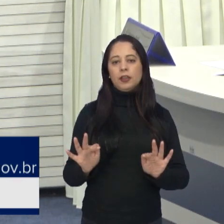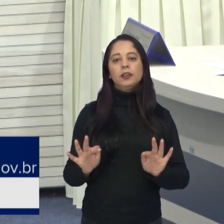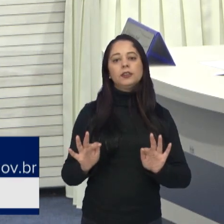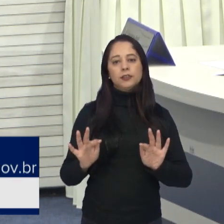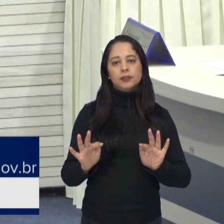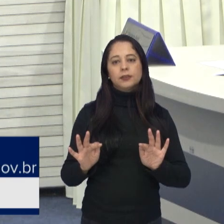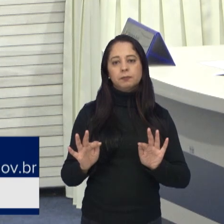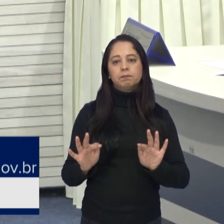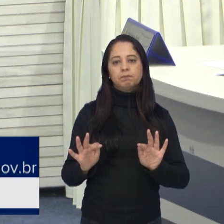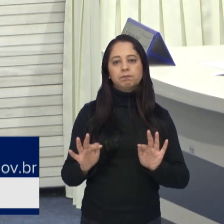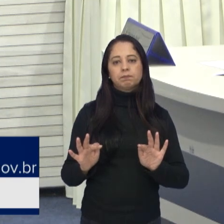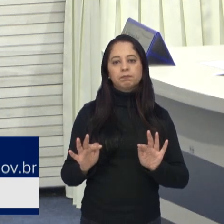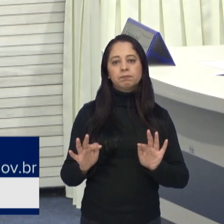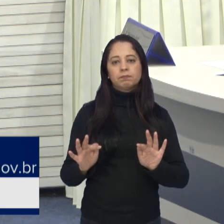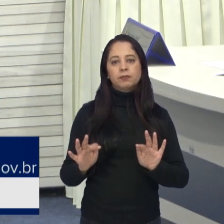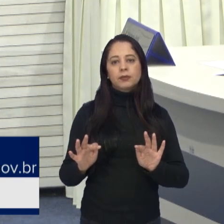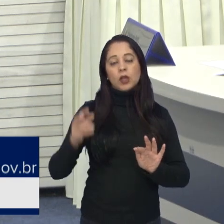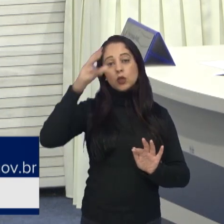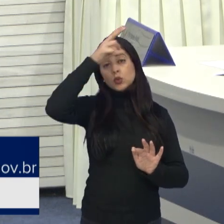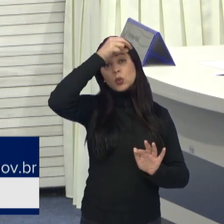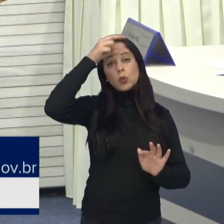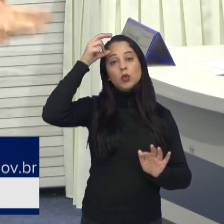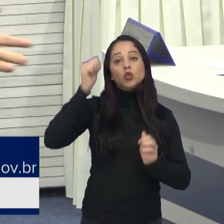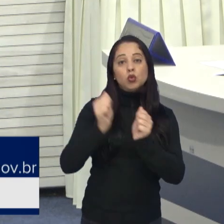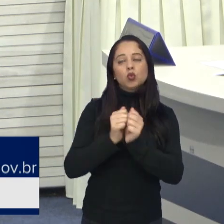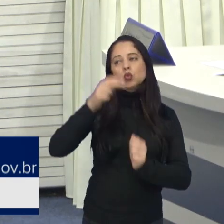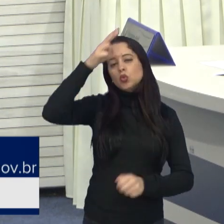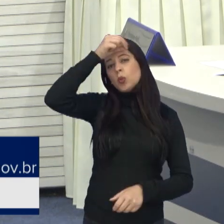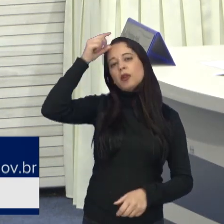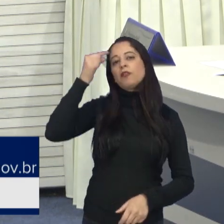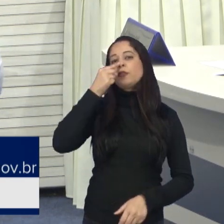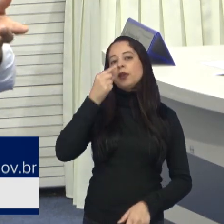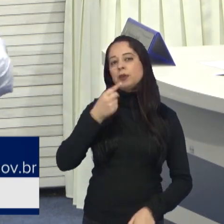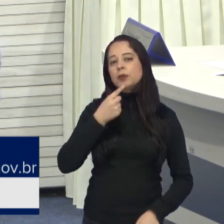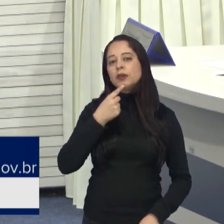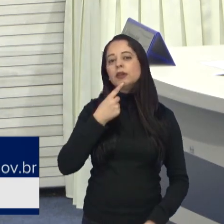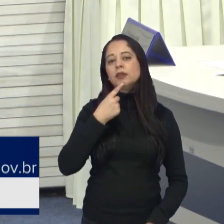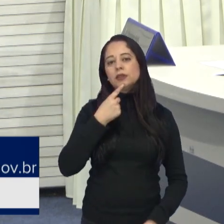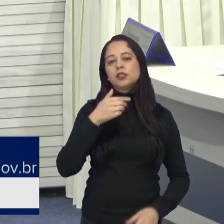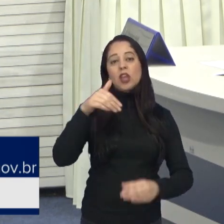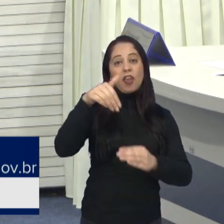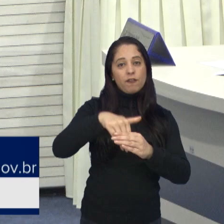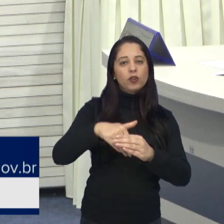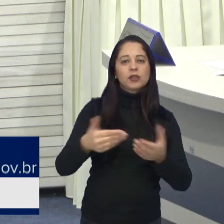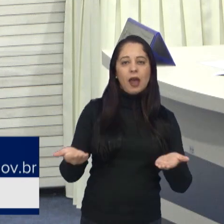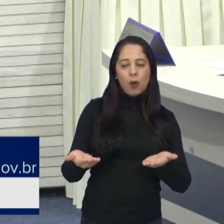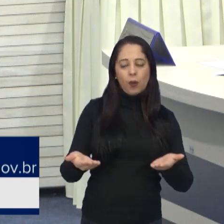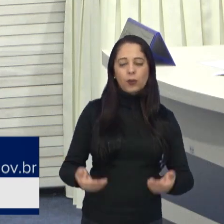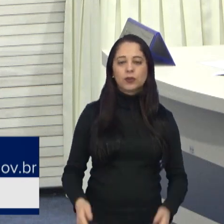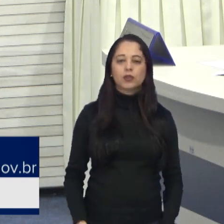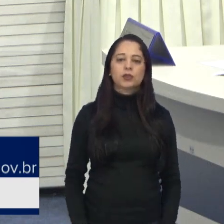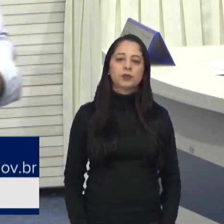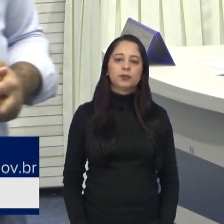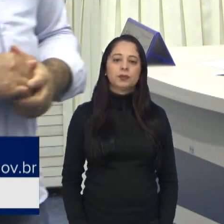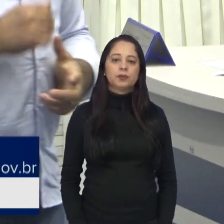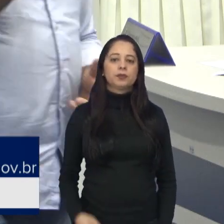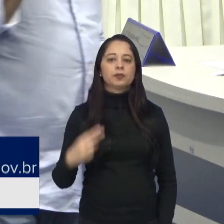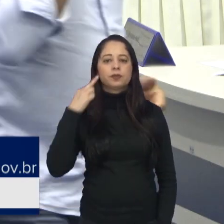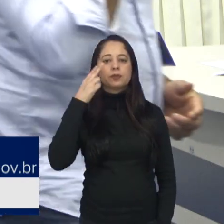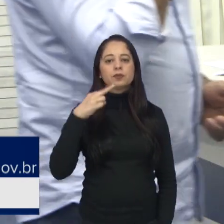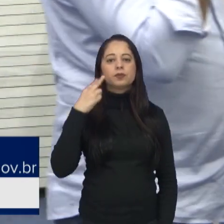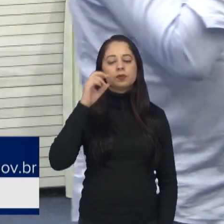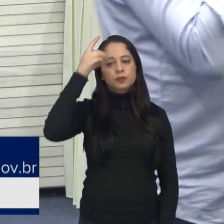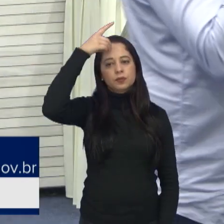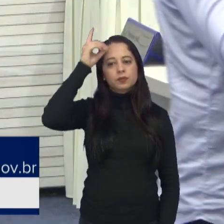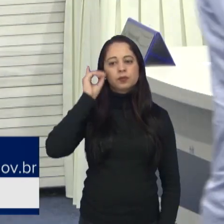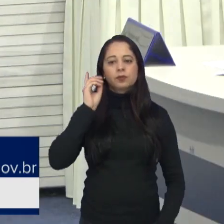governo do prefeito Anderson, por ter encaminhado esse projeto e a gente votar na noite de hoje. Justificativa de votação, a vereadora